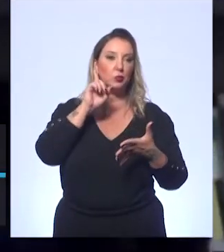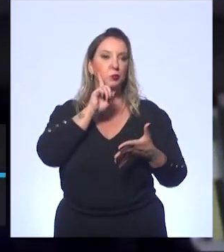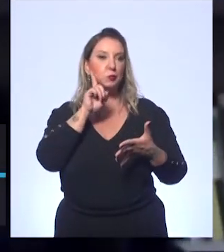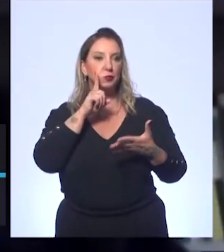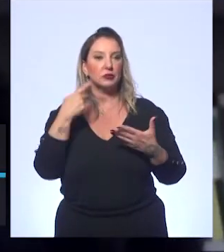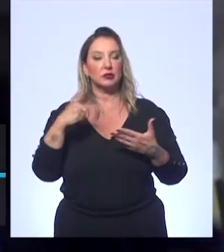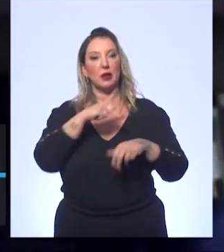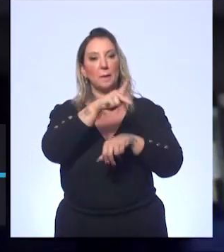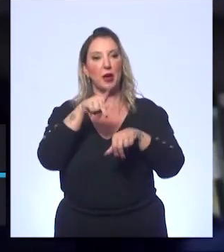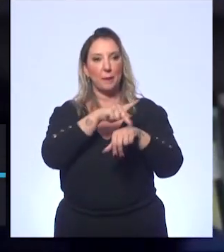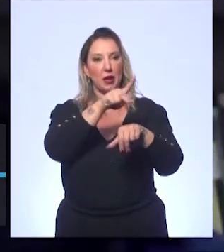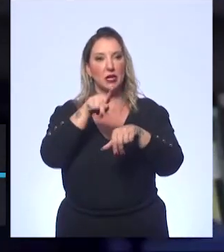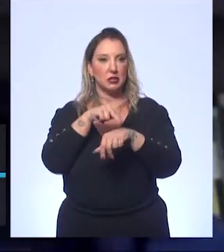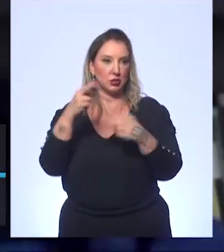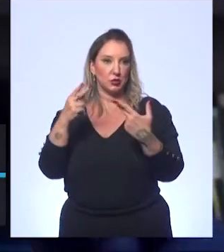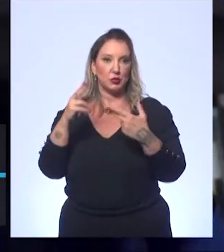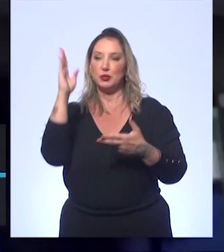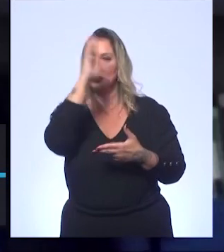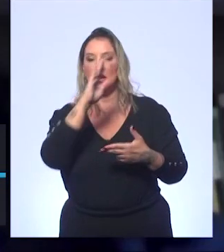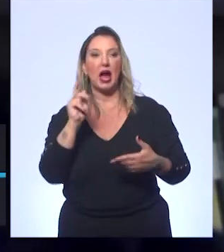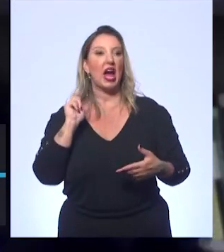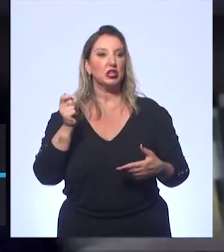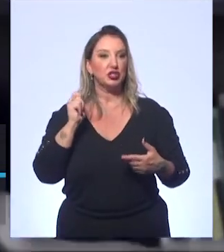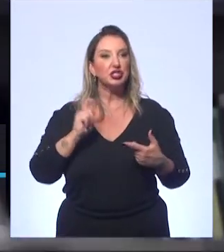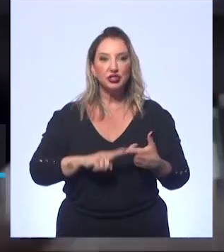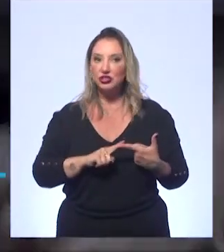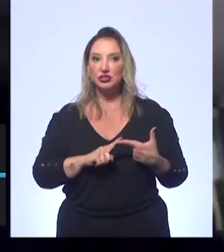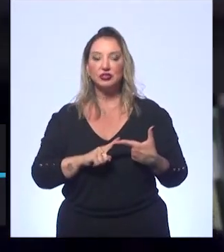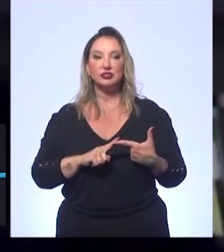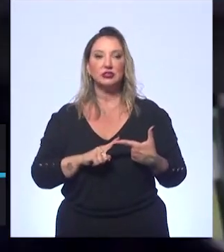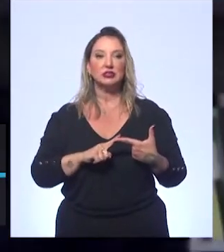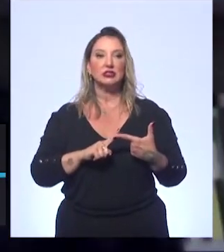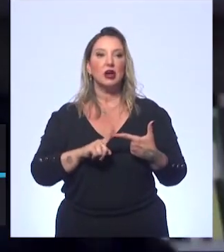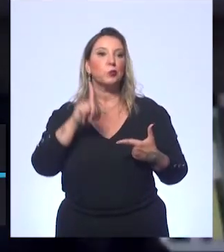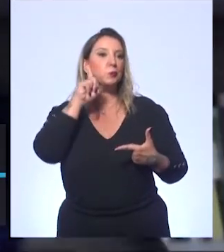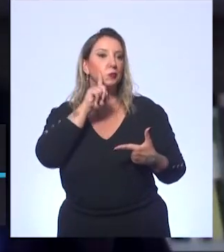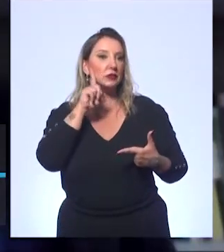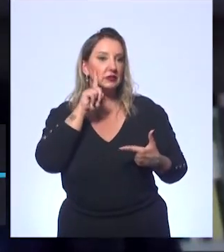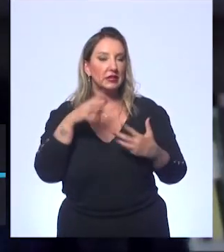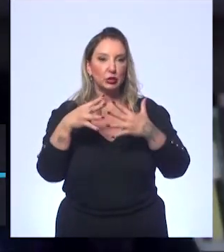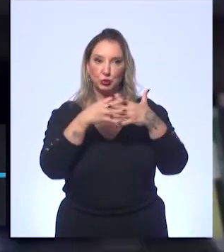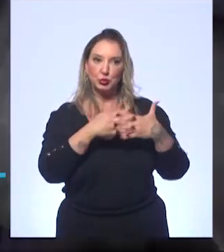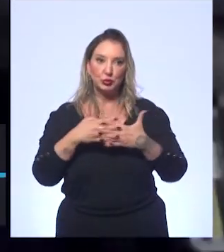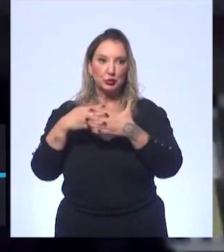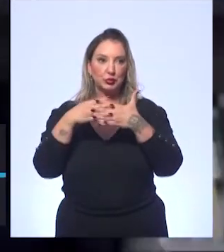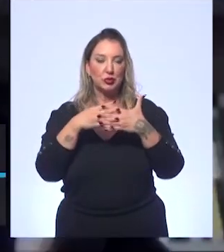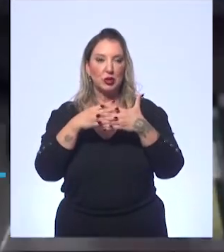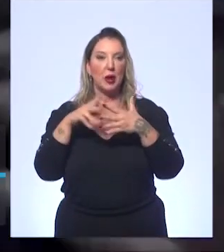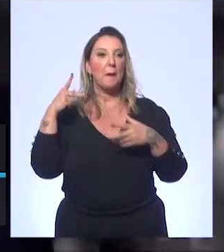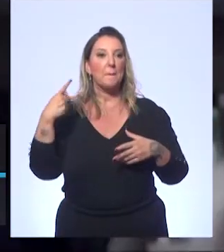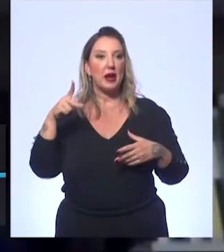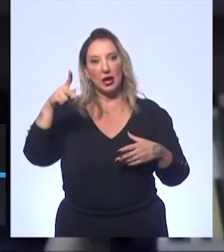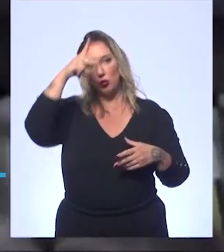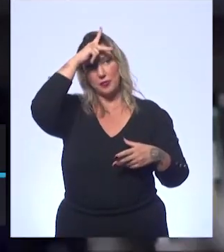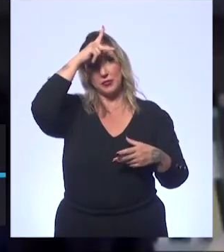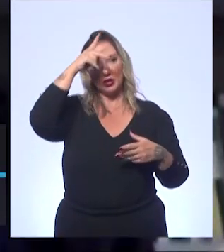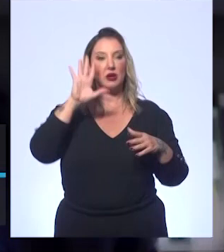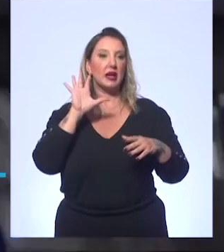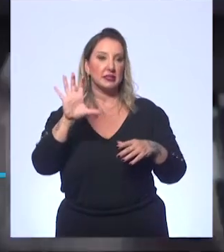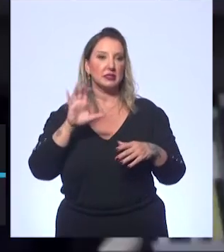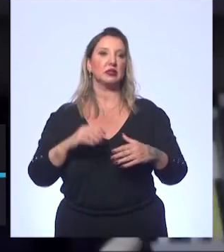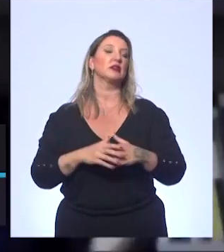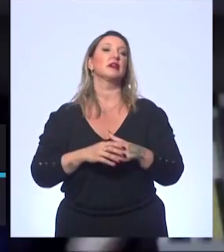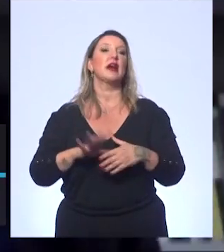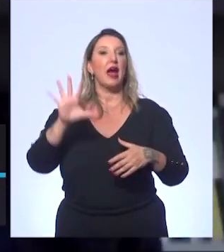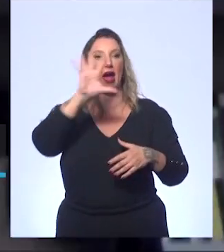outros países como Brasil, Argentina, Estados Unidos, Paraguai, Peru, assim em diante. Então,